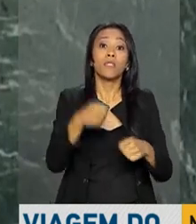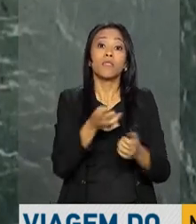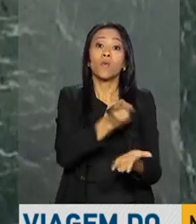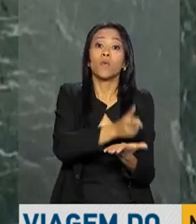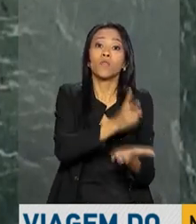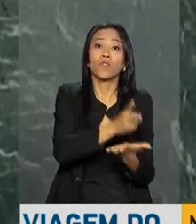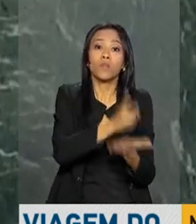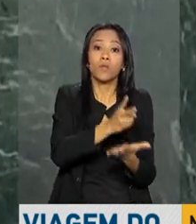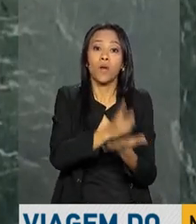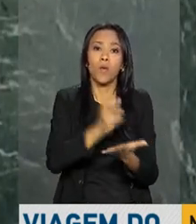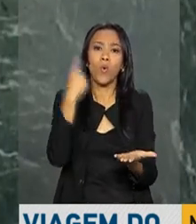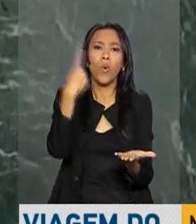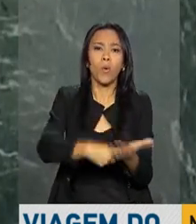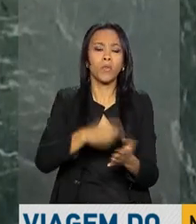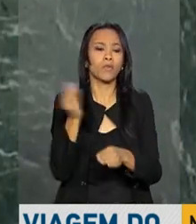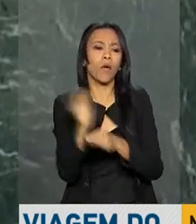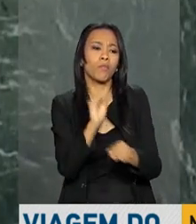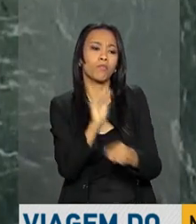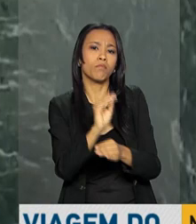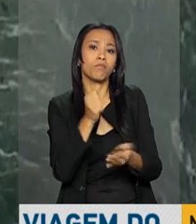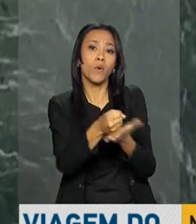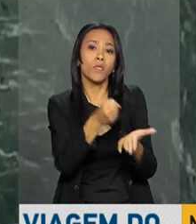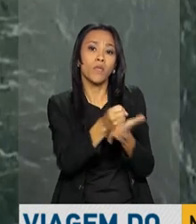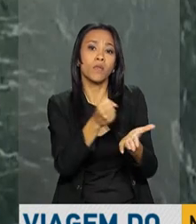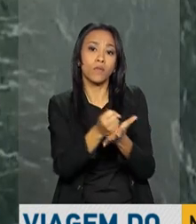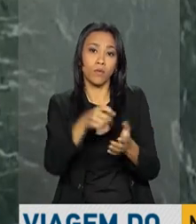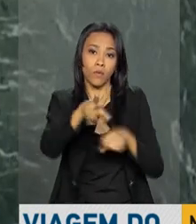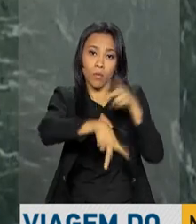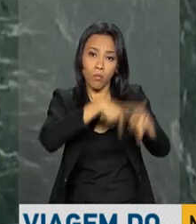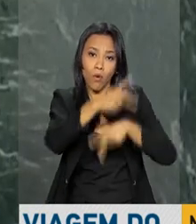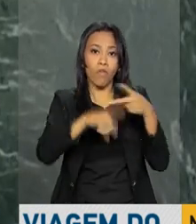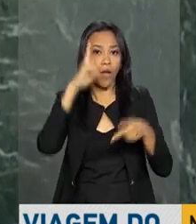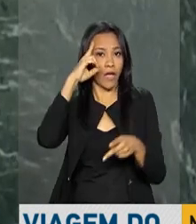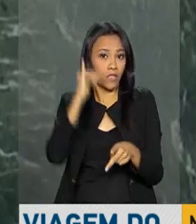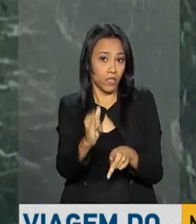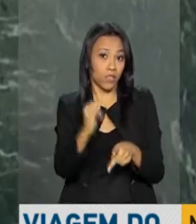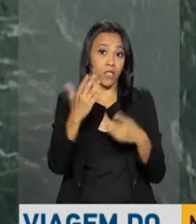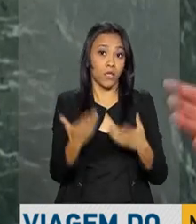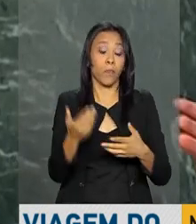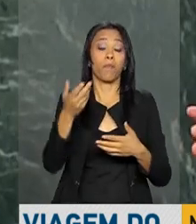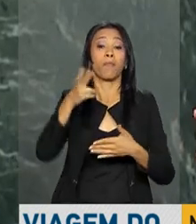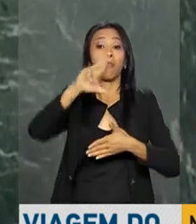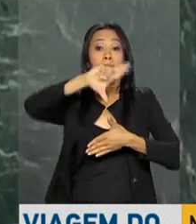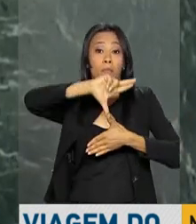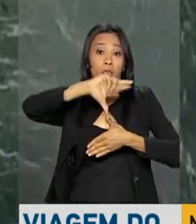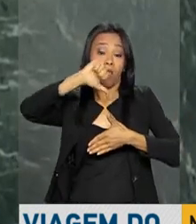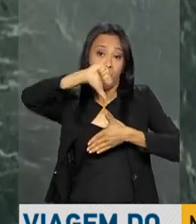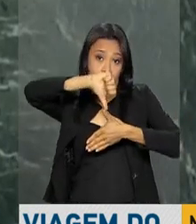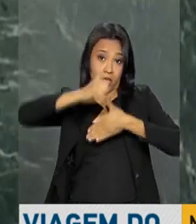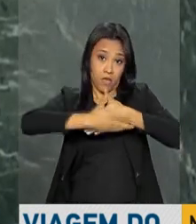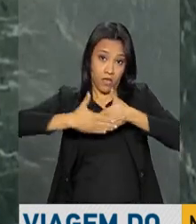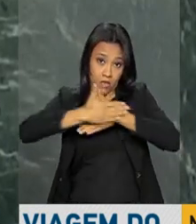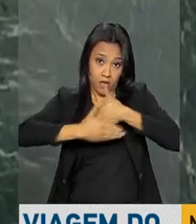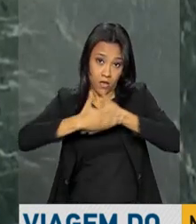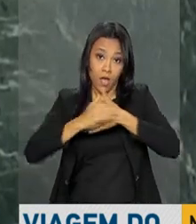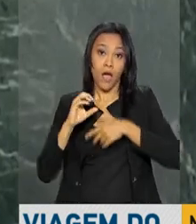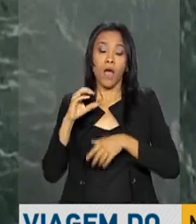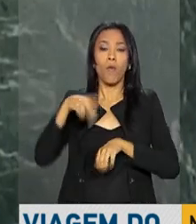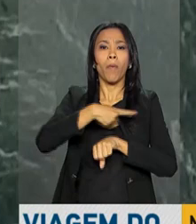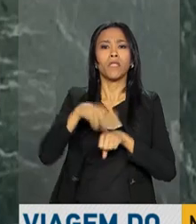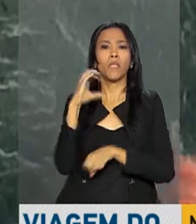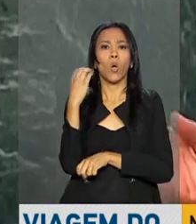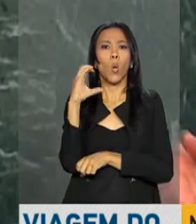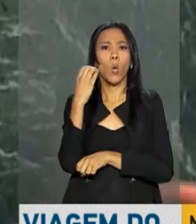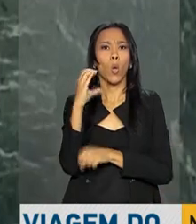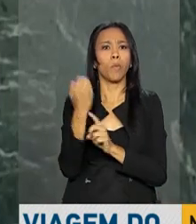haitiano. O Brasil certamente o fará. Na América do Sul, a Colômbia está equacionando